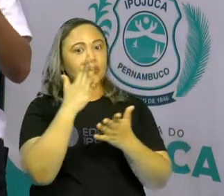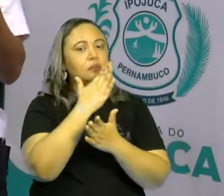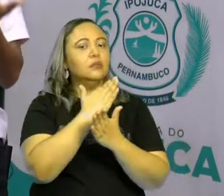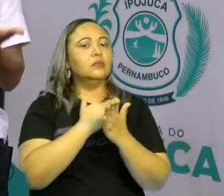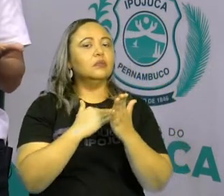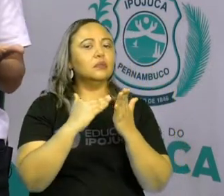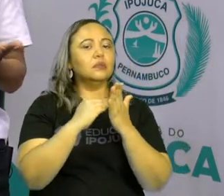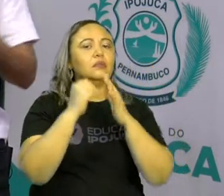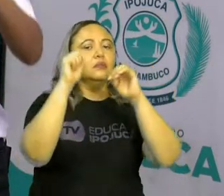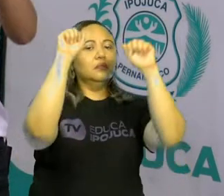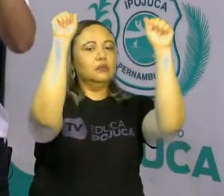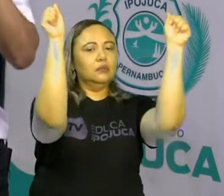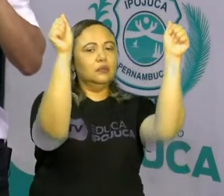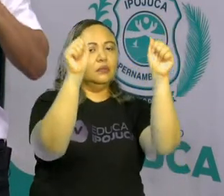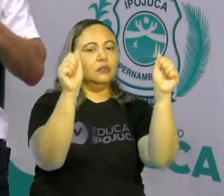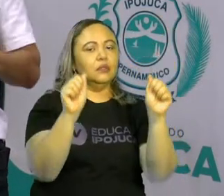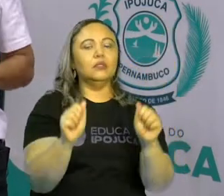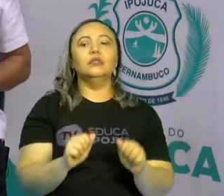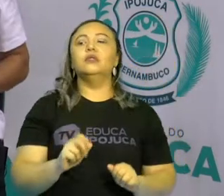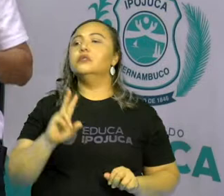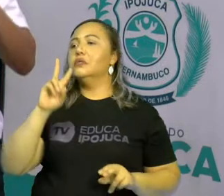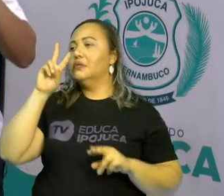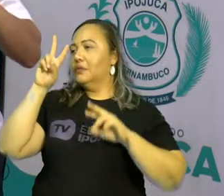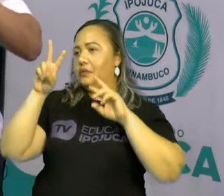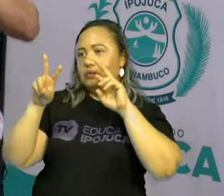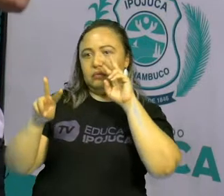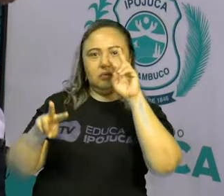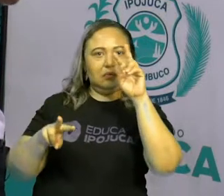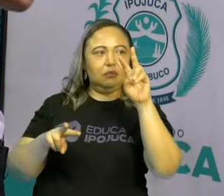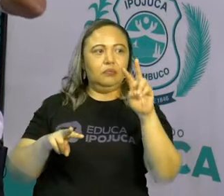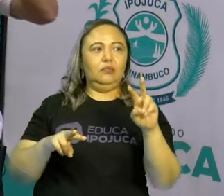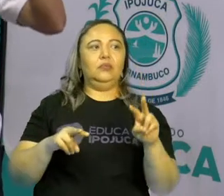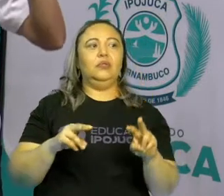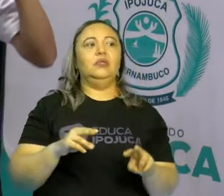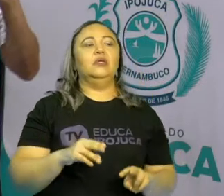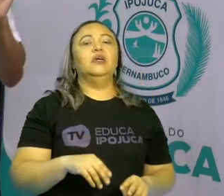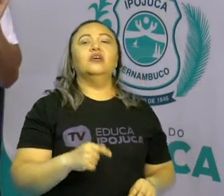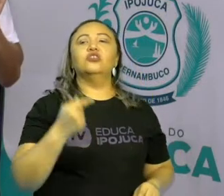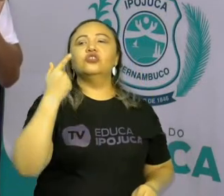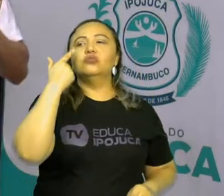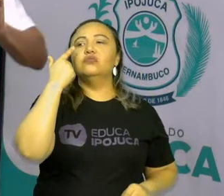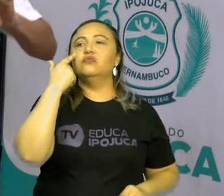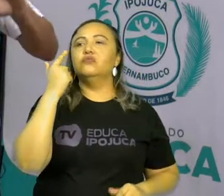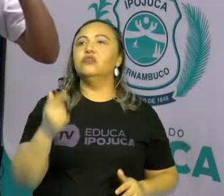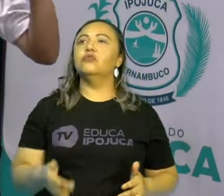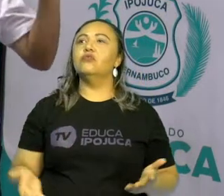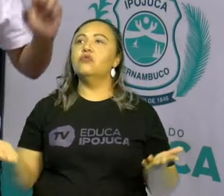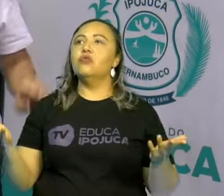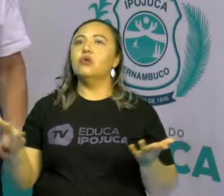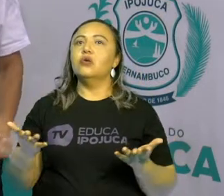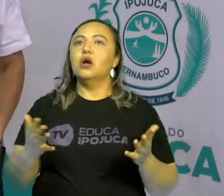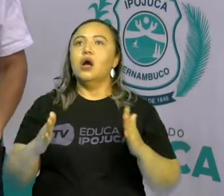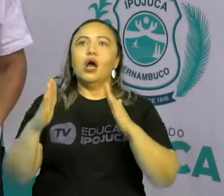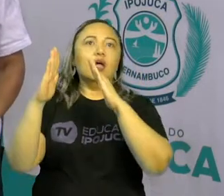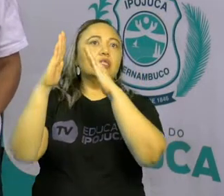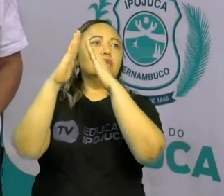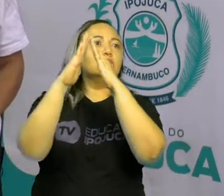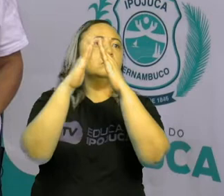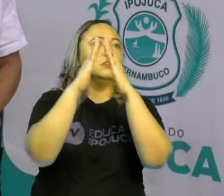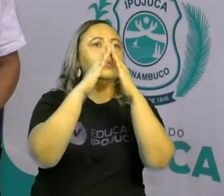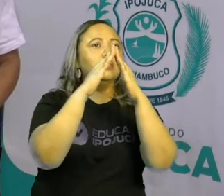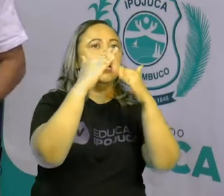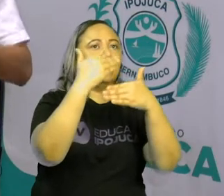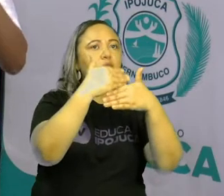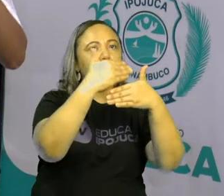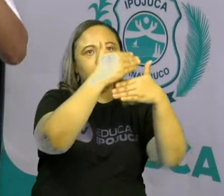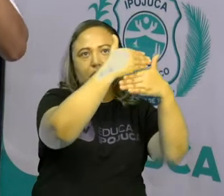isso é forma de artes visuais esses dias de férias nós vamos aí as paredes da escola tudo sendo